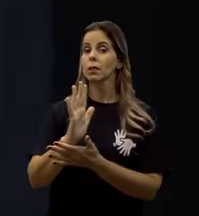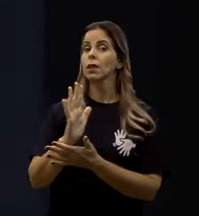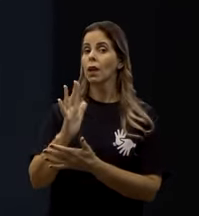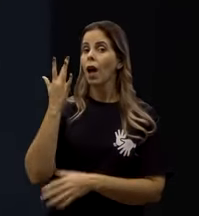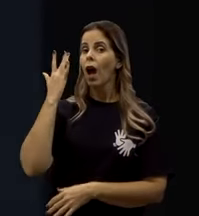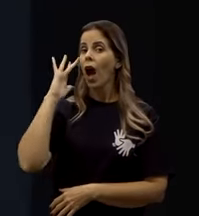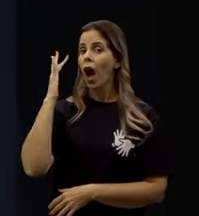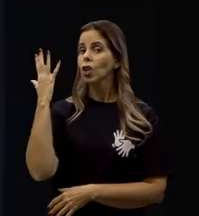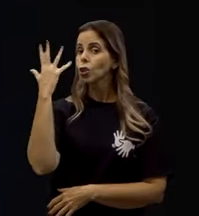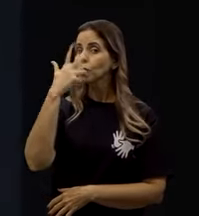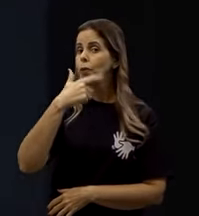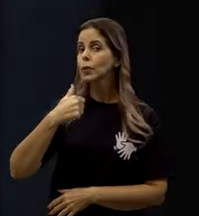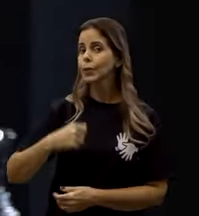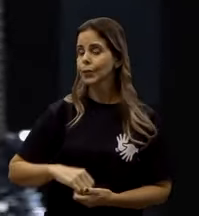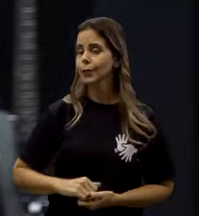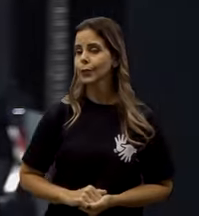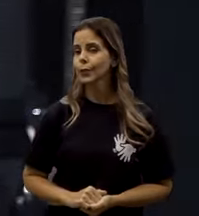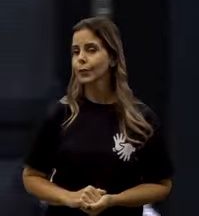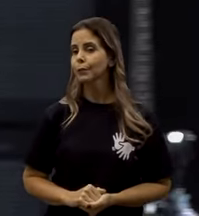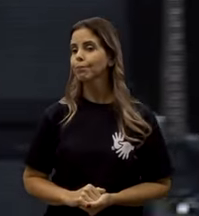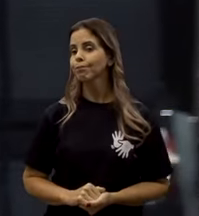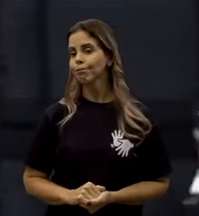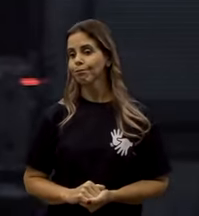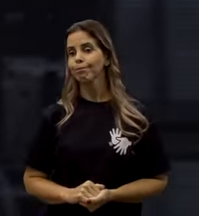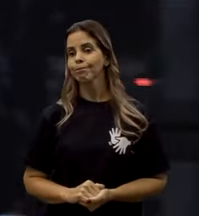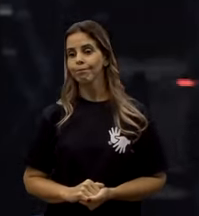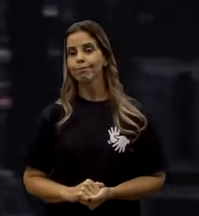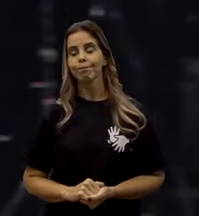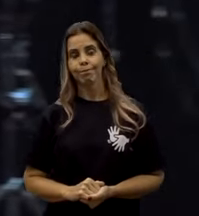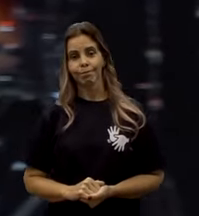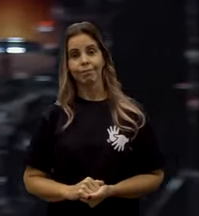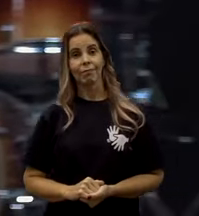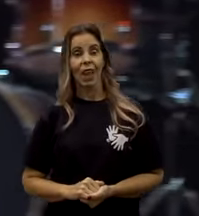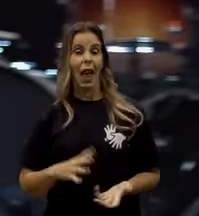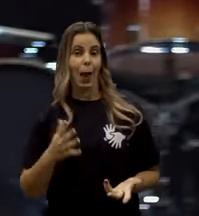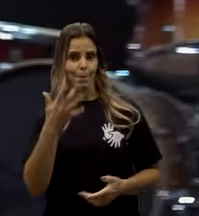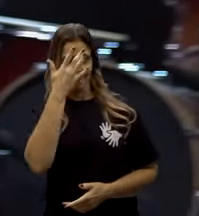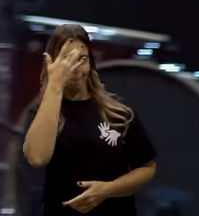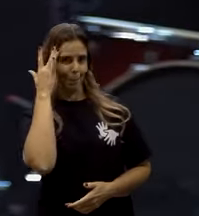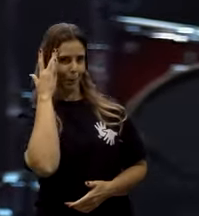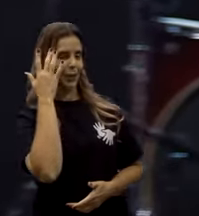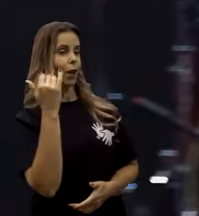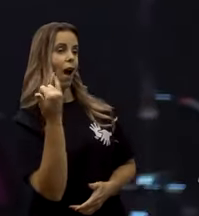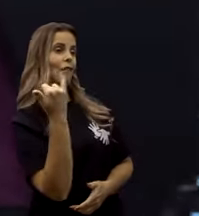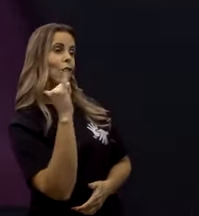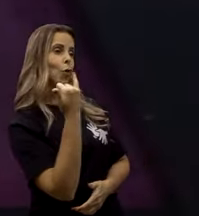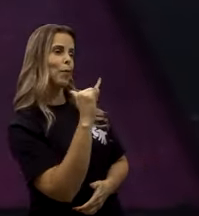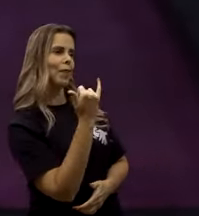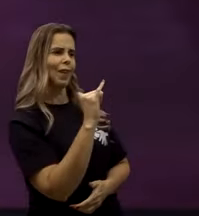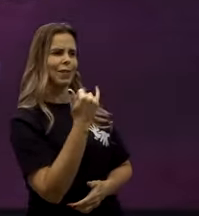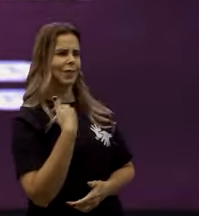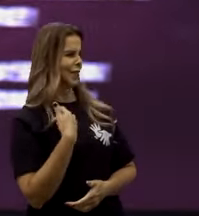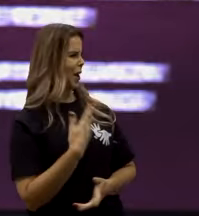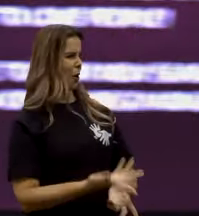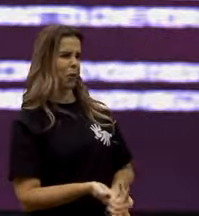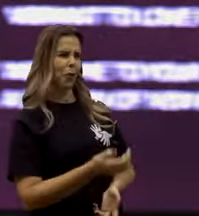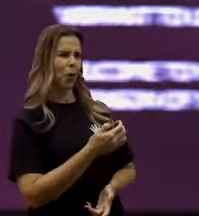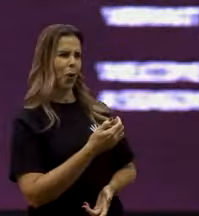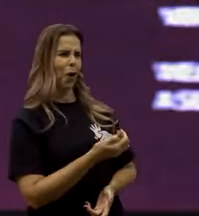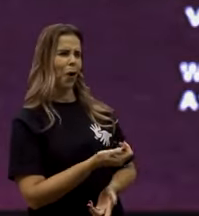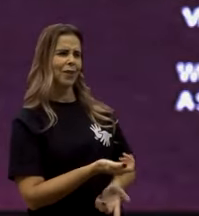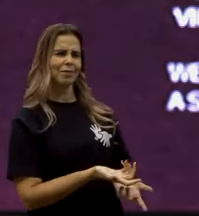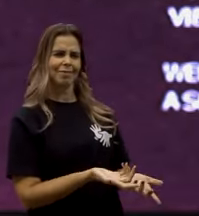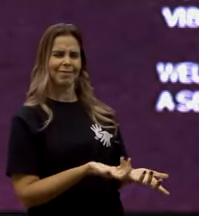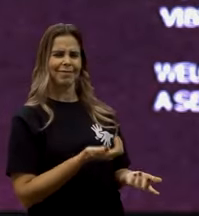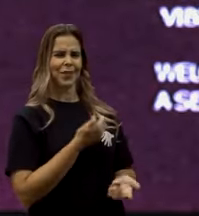o cara bota o símbolo do Vasco que isso irmão que que aconteceu não é terrível isso